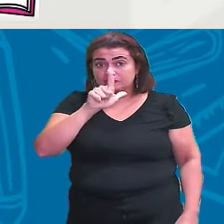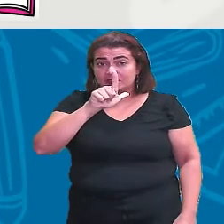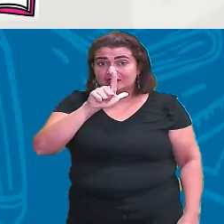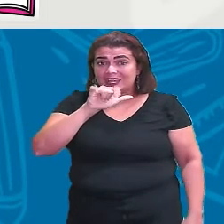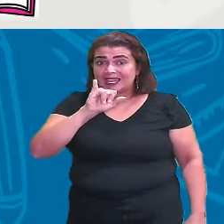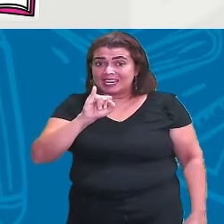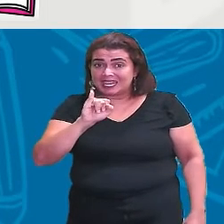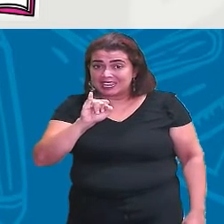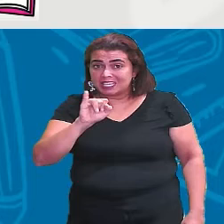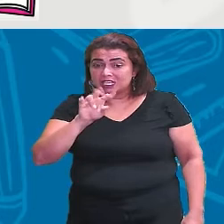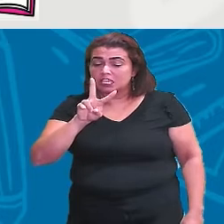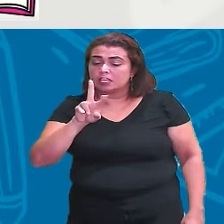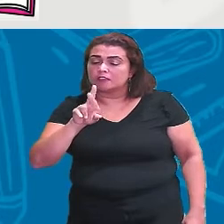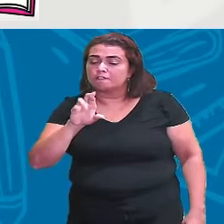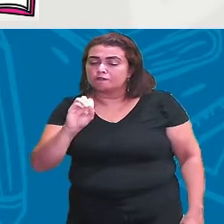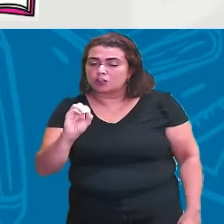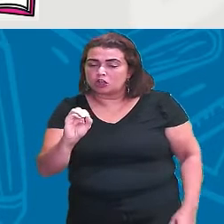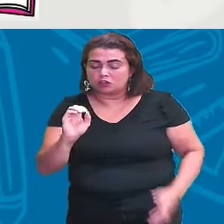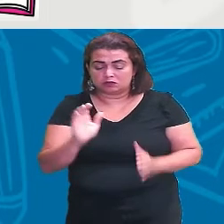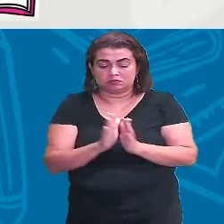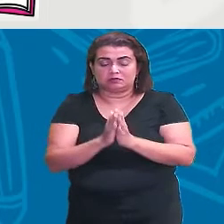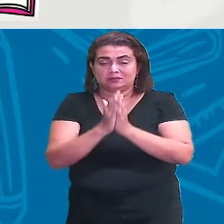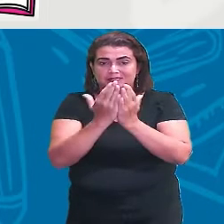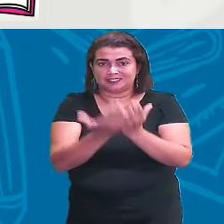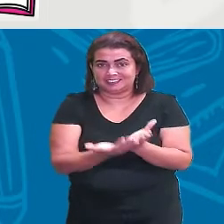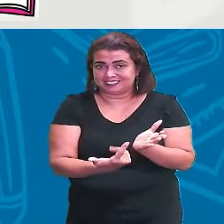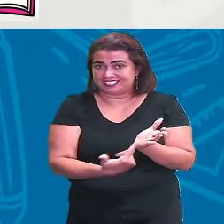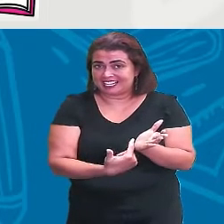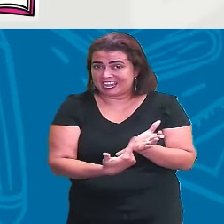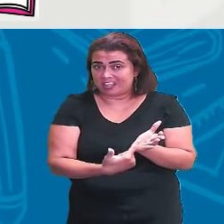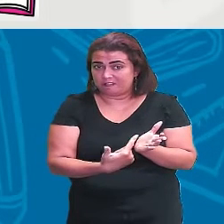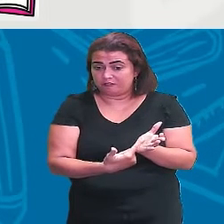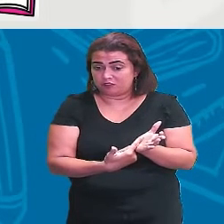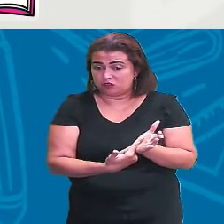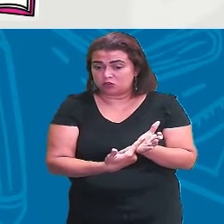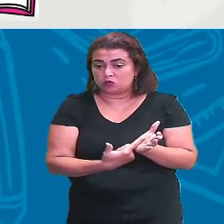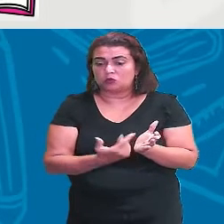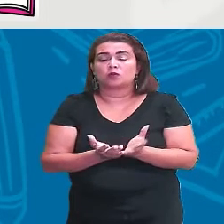livro, também abri a boquinha 2 vezes. Temos